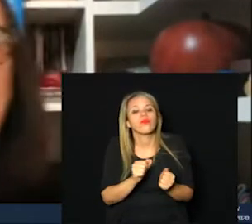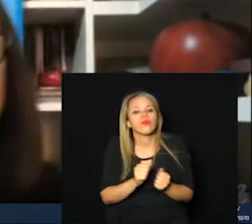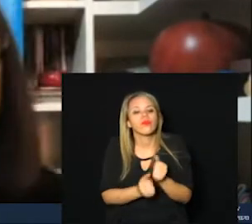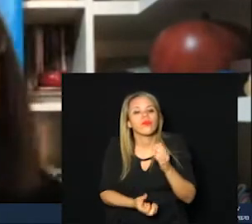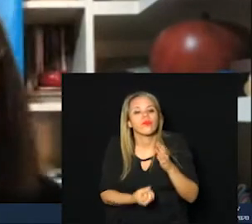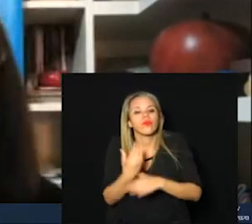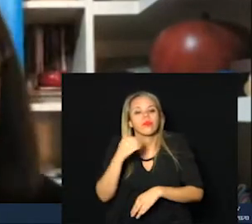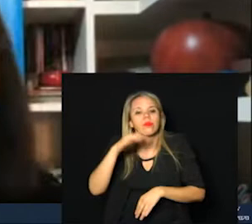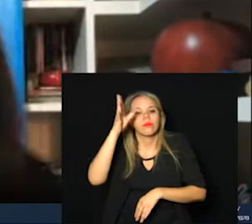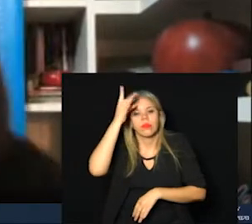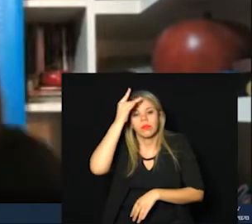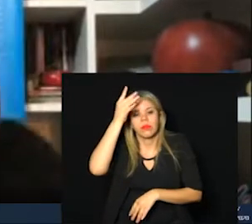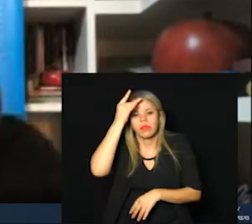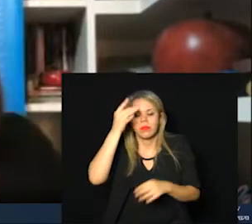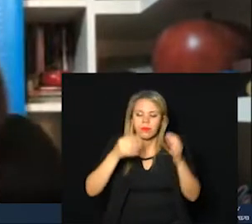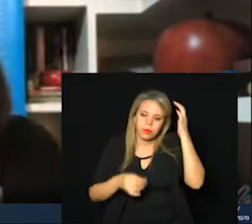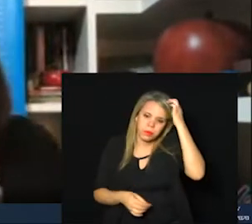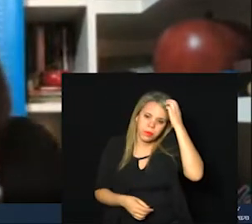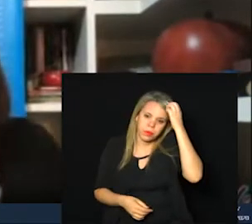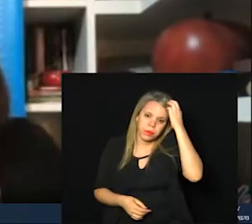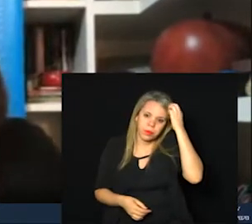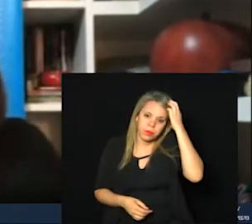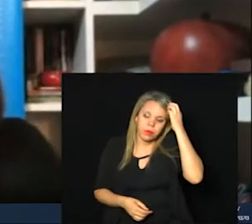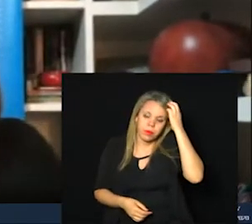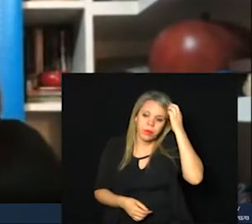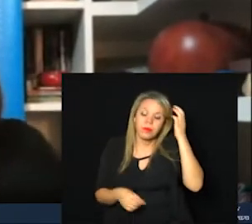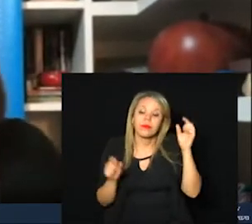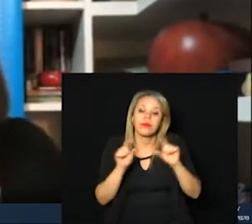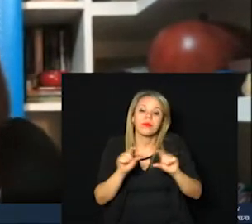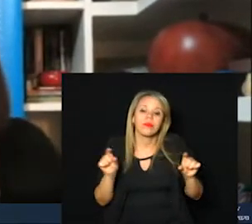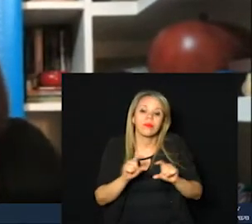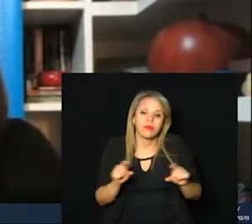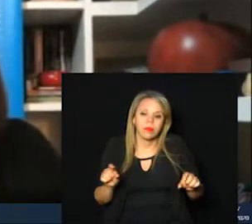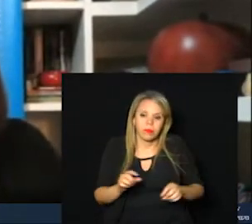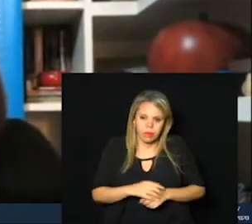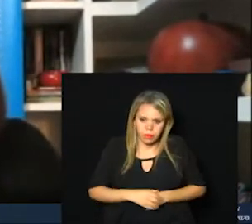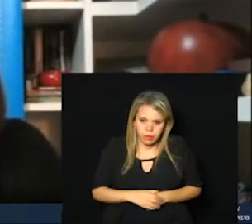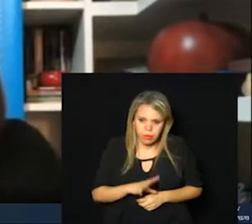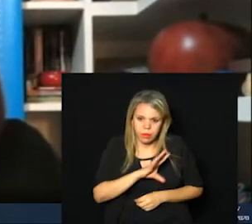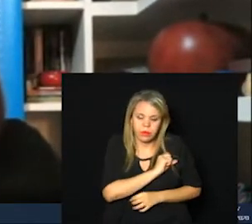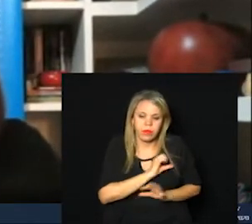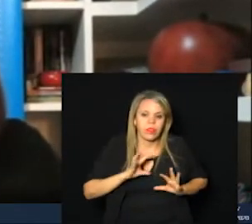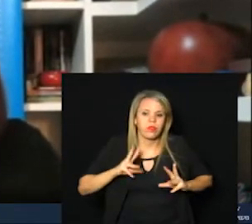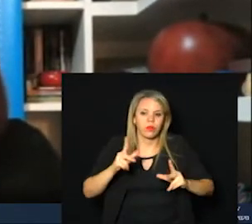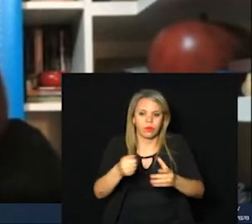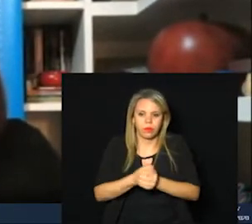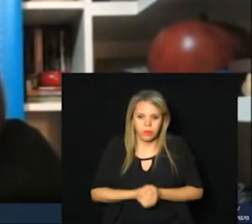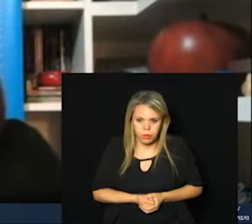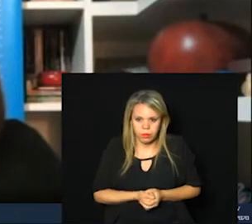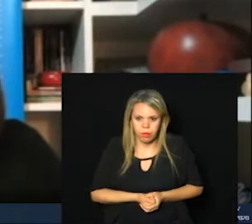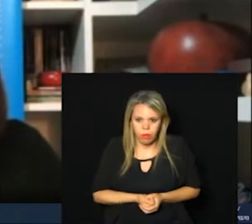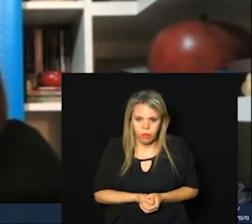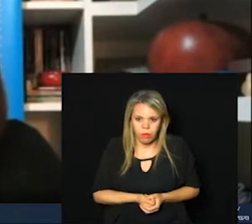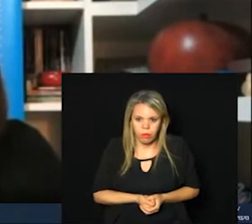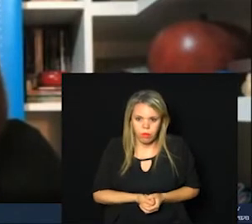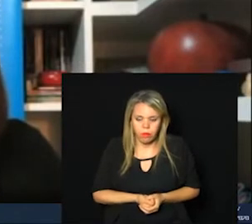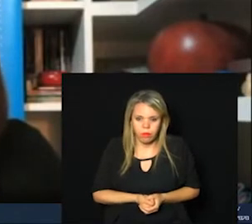ainda mais aprendizagem. Eis as frases. Amar a todos.